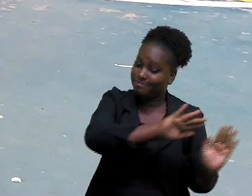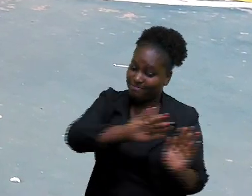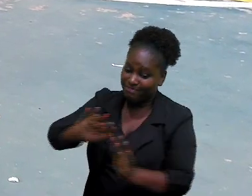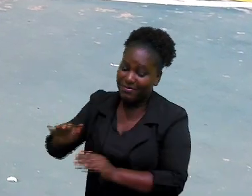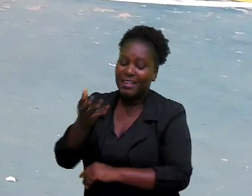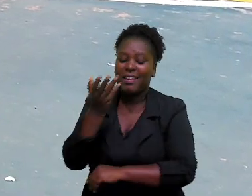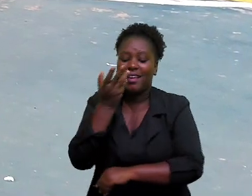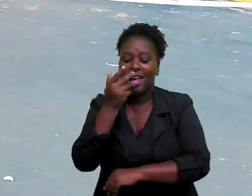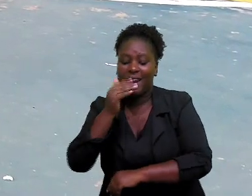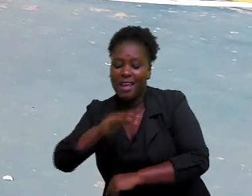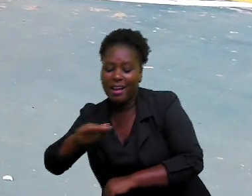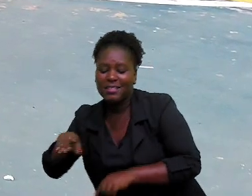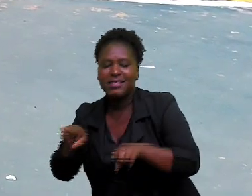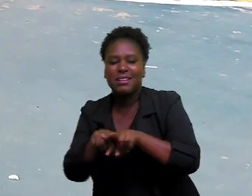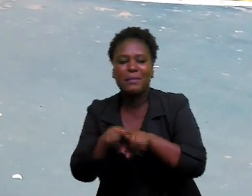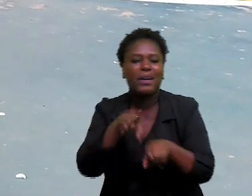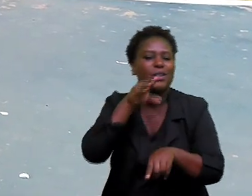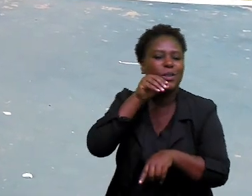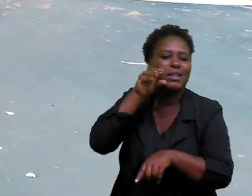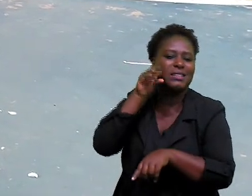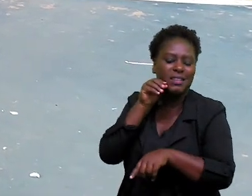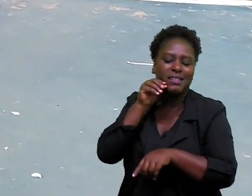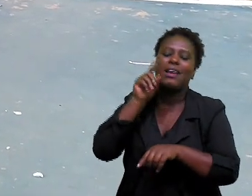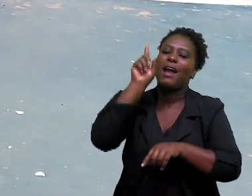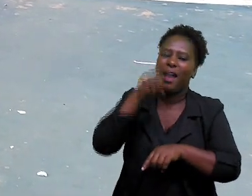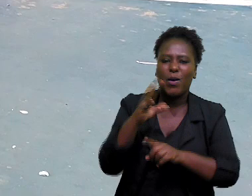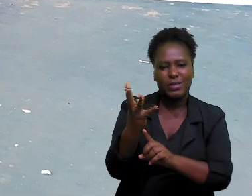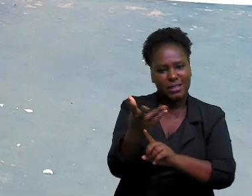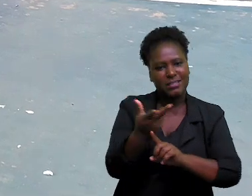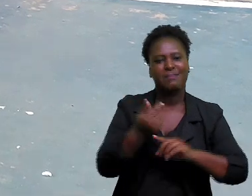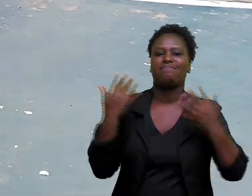uma salva de palmas a todos vocês.